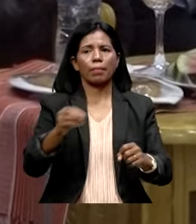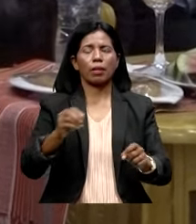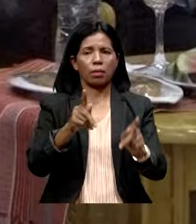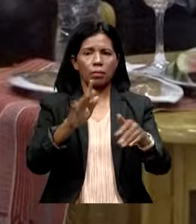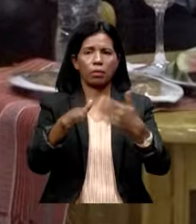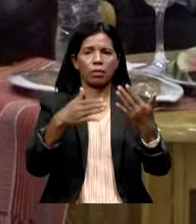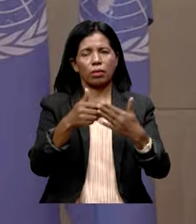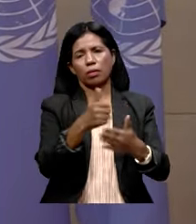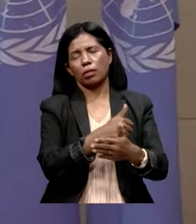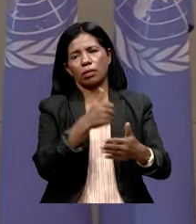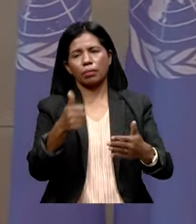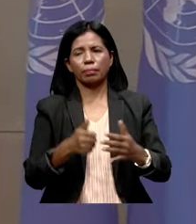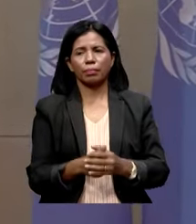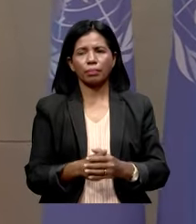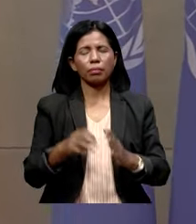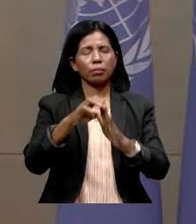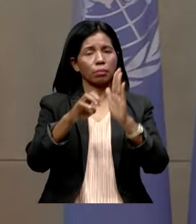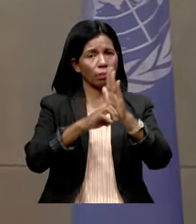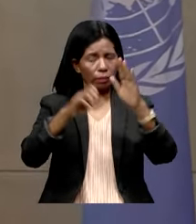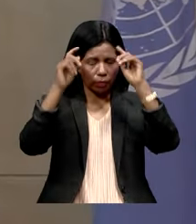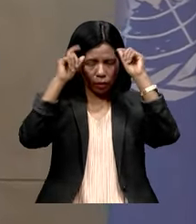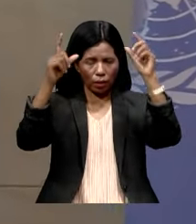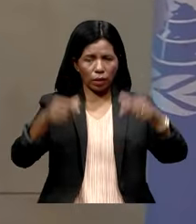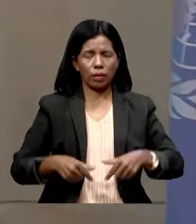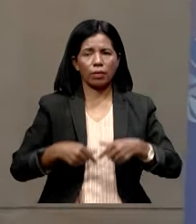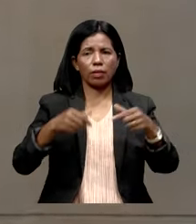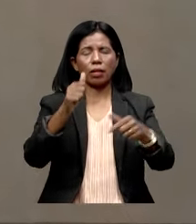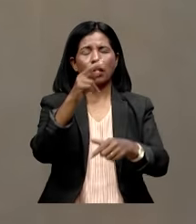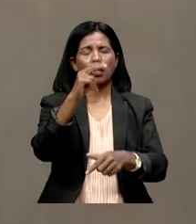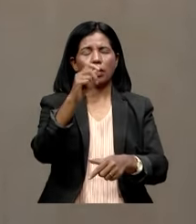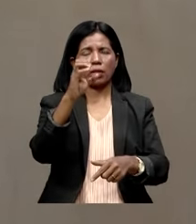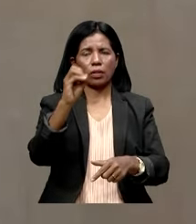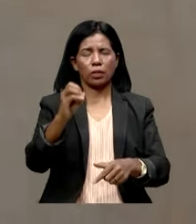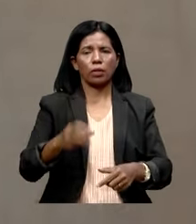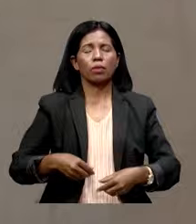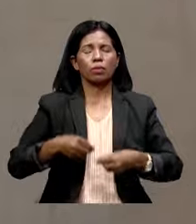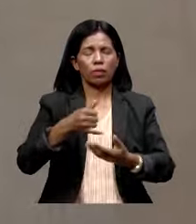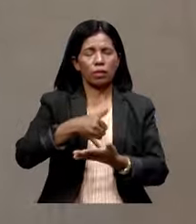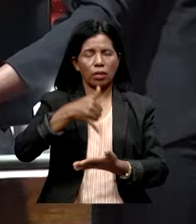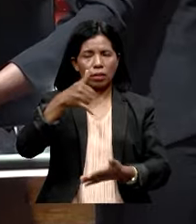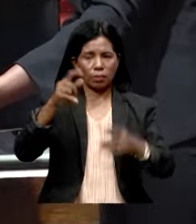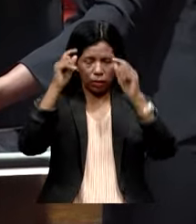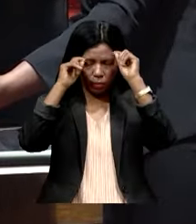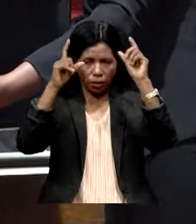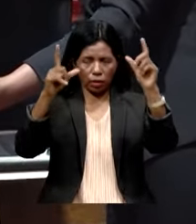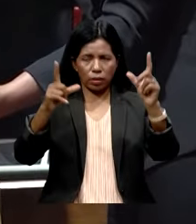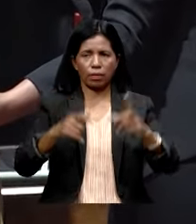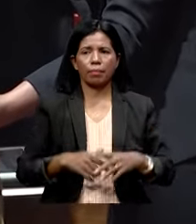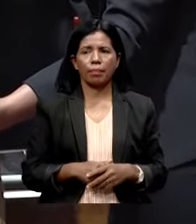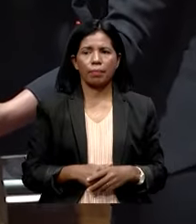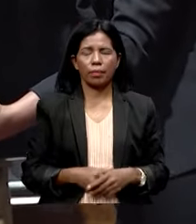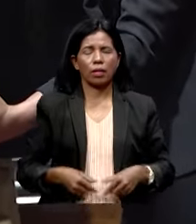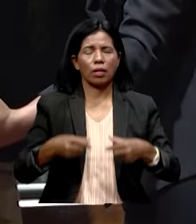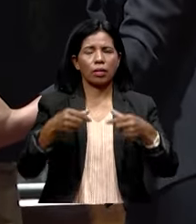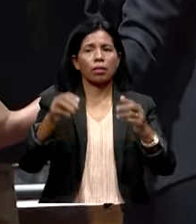entidade Sireseluk. No Nemos Estado Timor-Leste, condecora António Guterres com medalha Ordem de Timor-Leste Grande Colar.